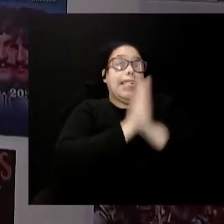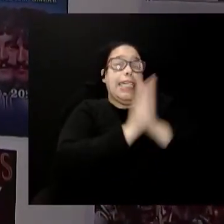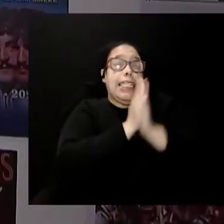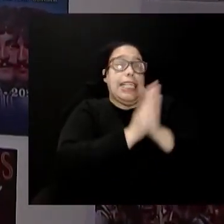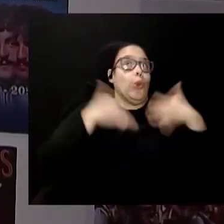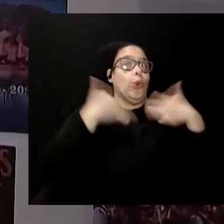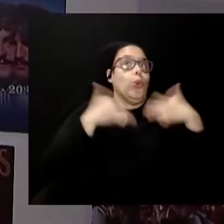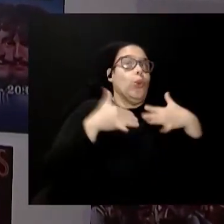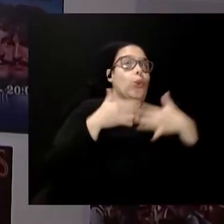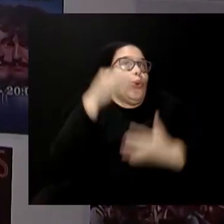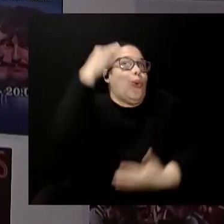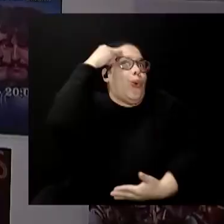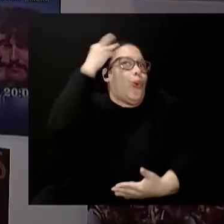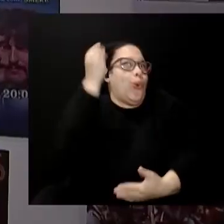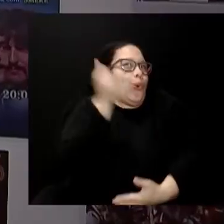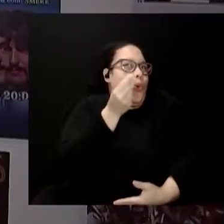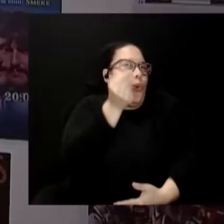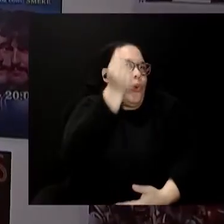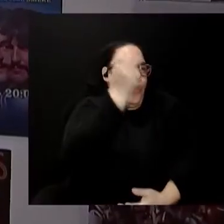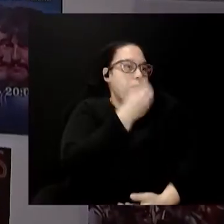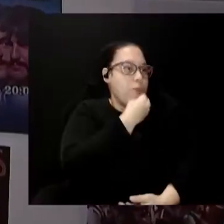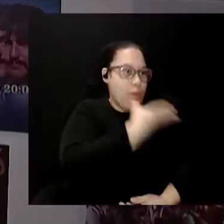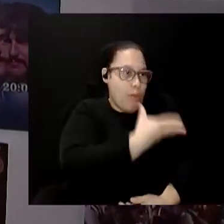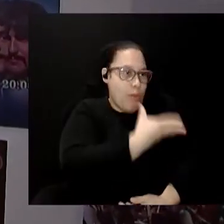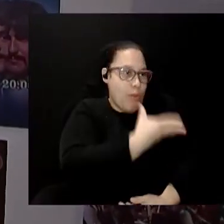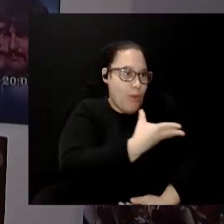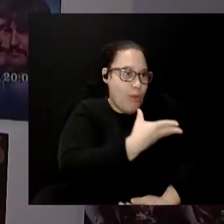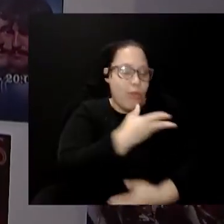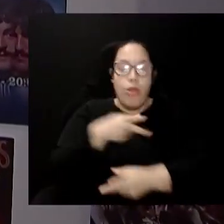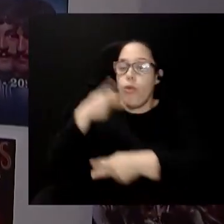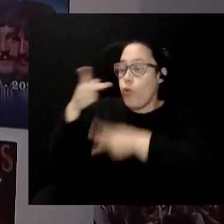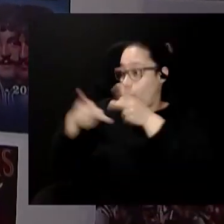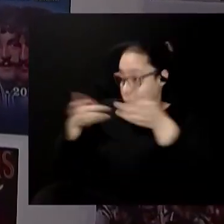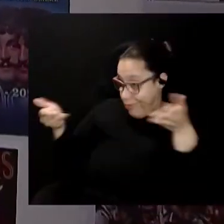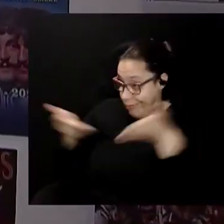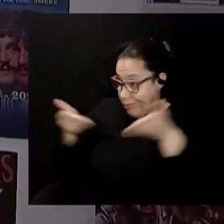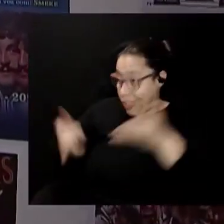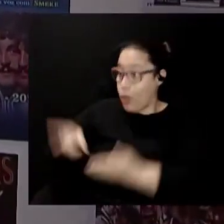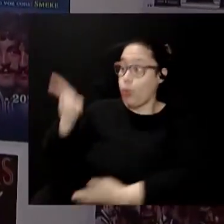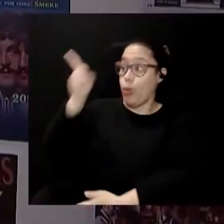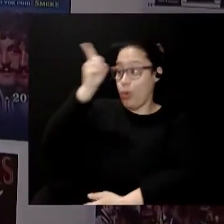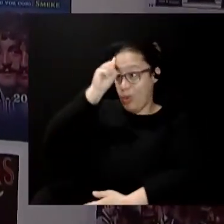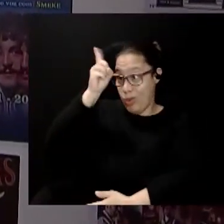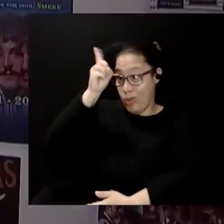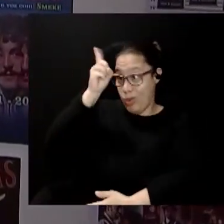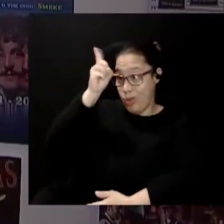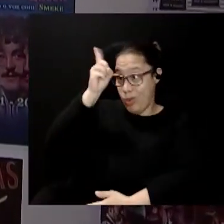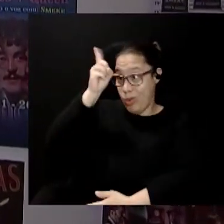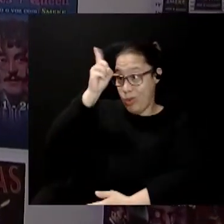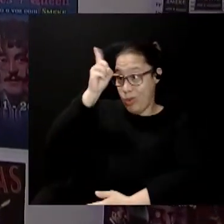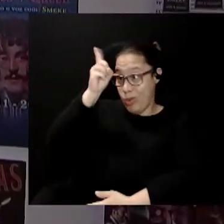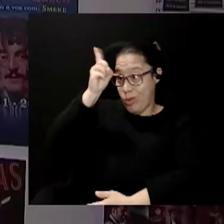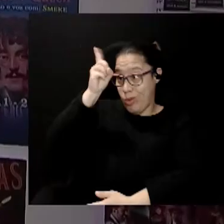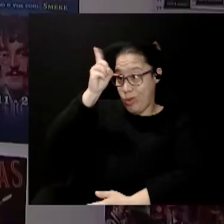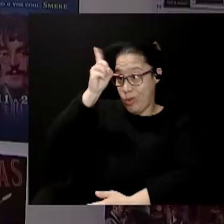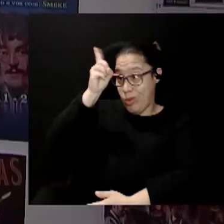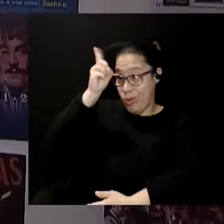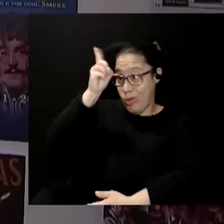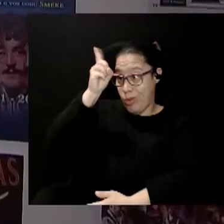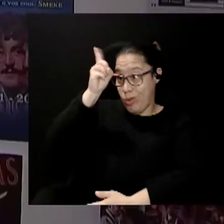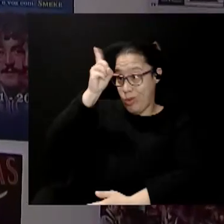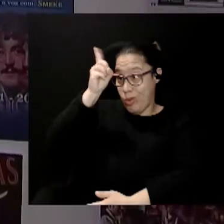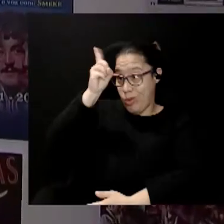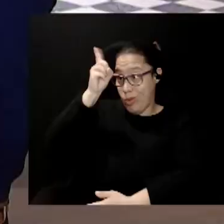rememorando. Vamos falar um pouquinho agora, então, dos dias, né, de exposição. Permanece aqui no MIS até o dia 13